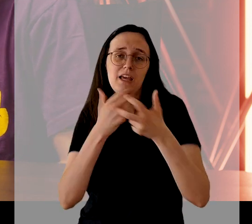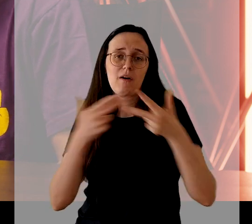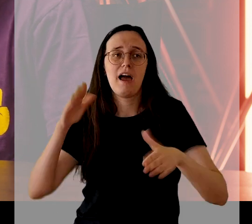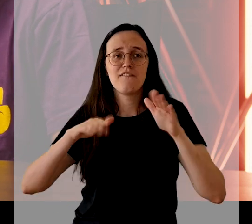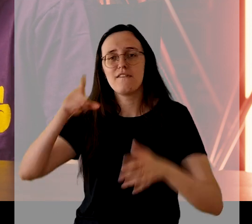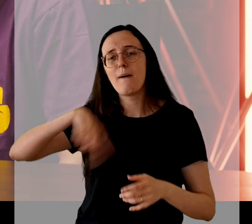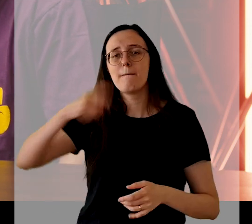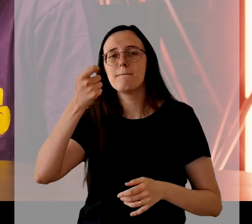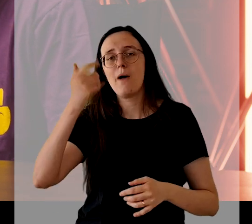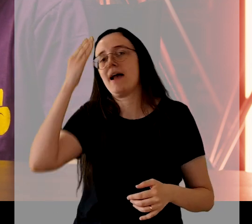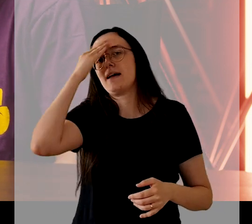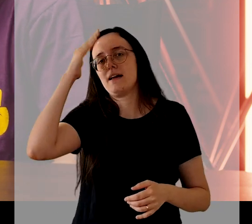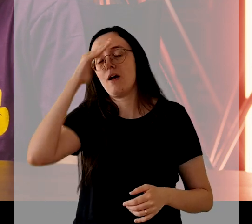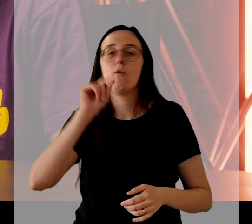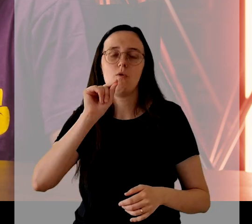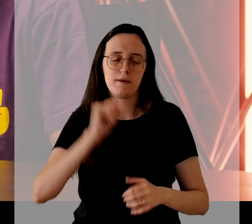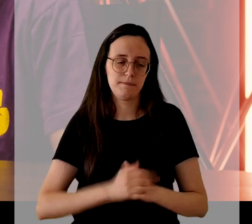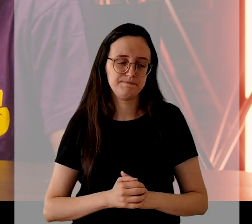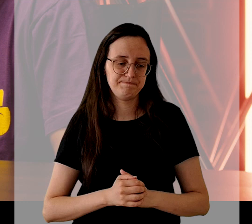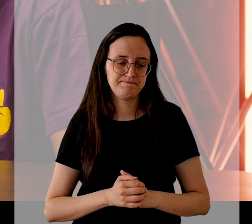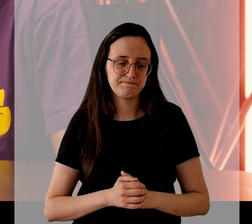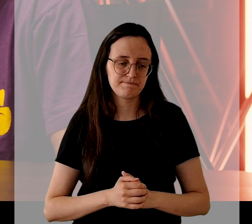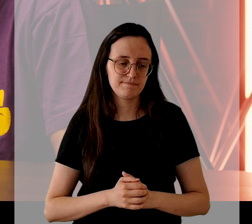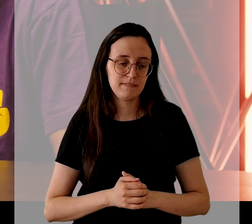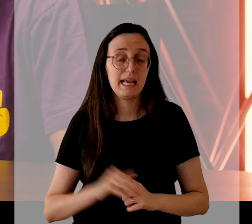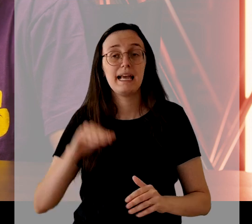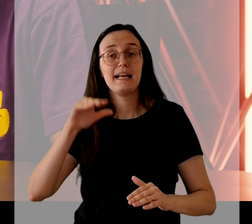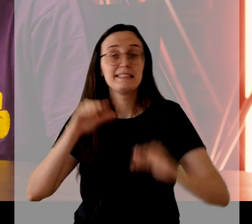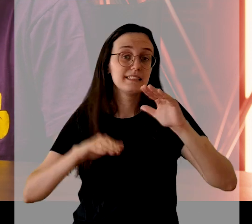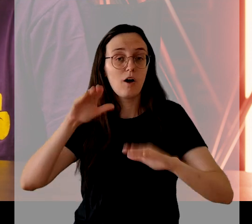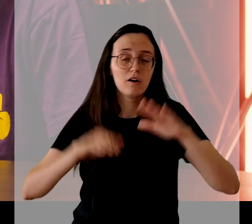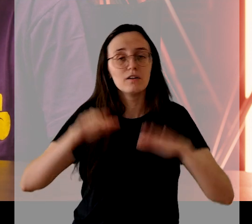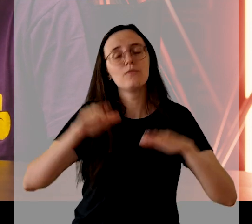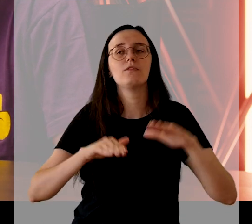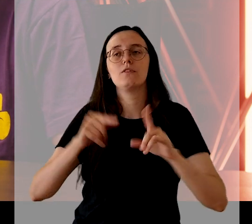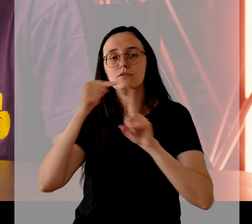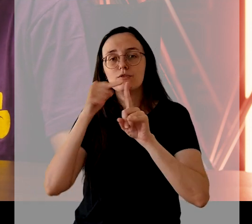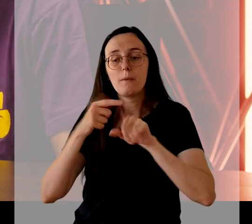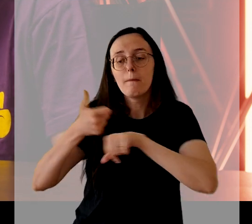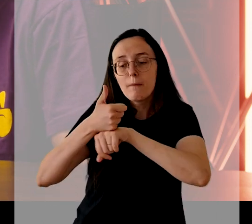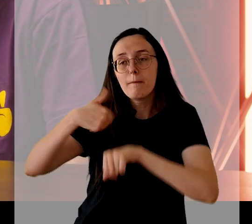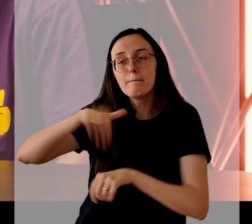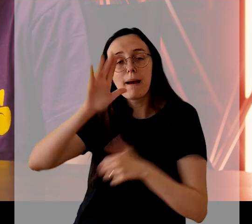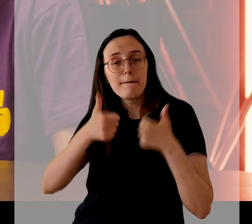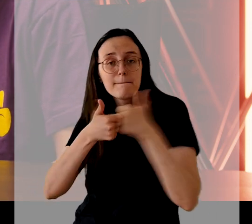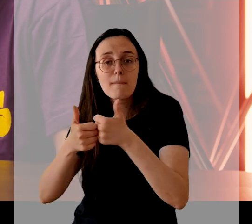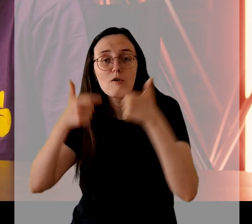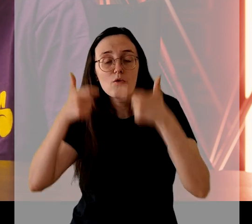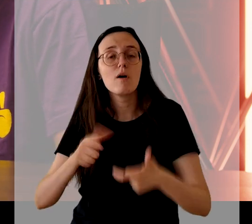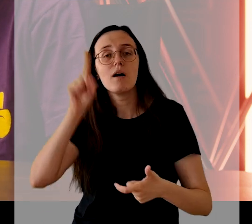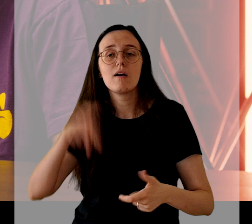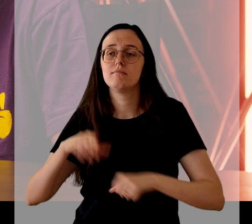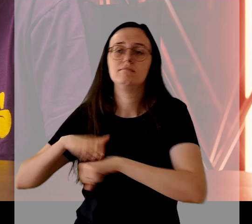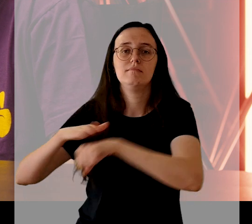Mas algo que talvez pouca gente entenda é que talvez o tipo de profissional que a gente está mais perto ali